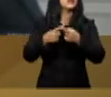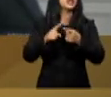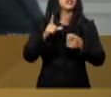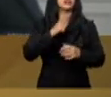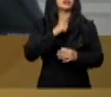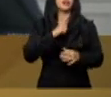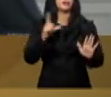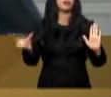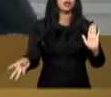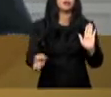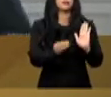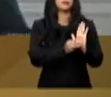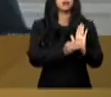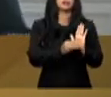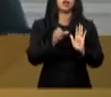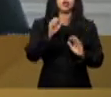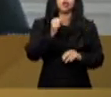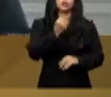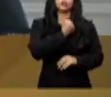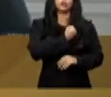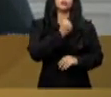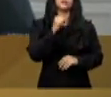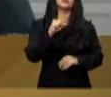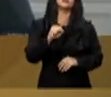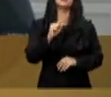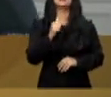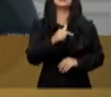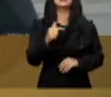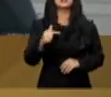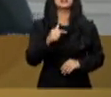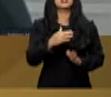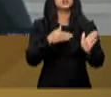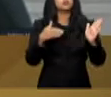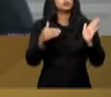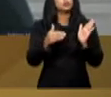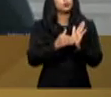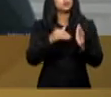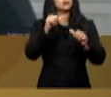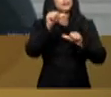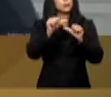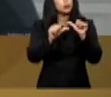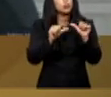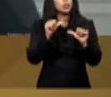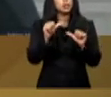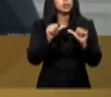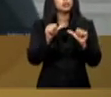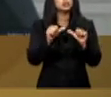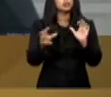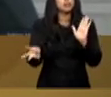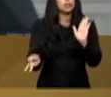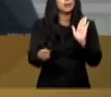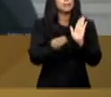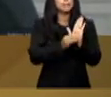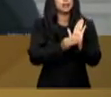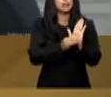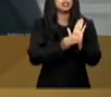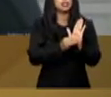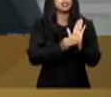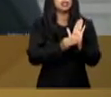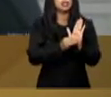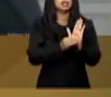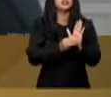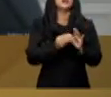emenda 87. Todas as alterações, eu insisto novamente, da emenda constitucional